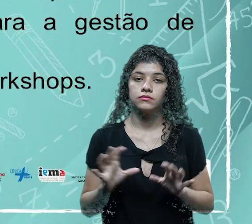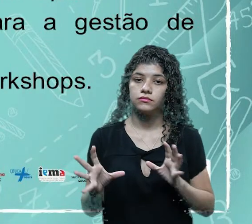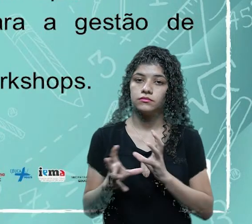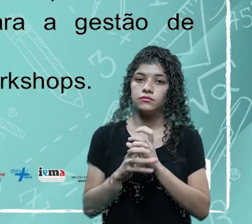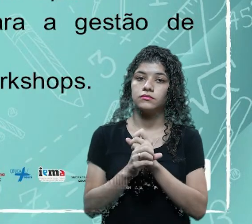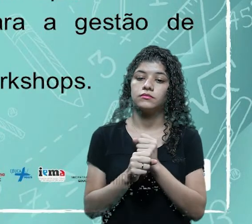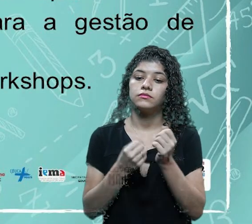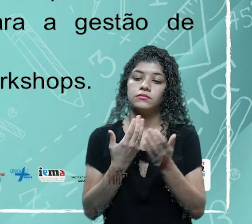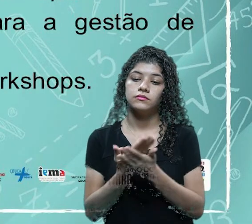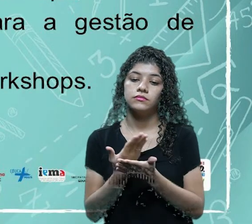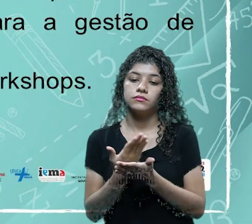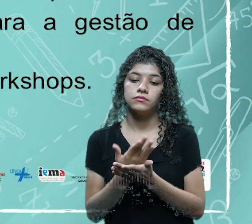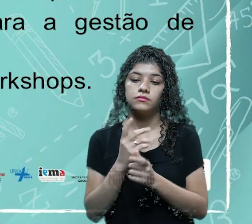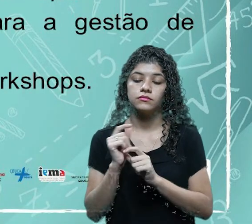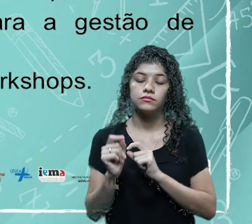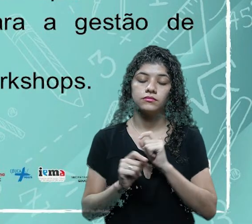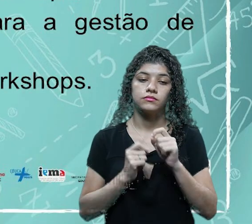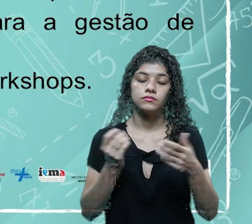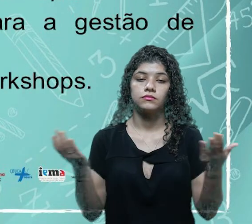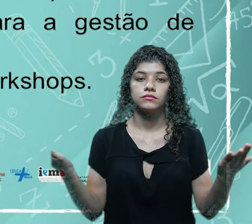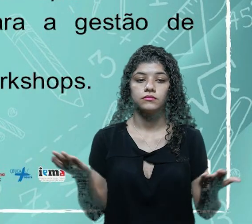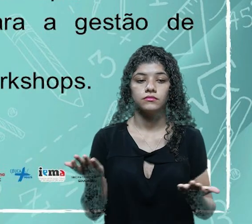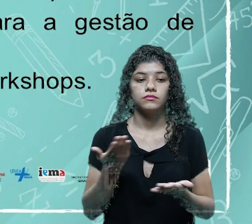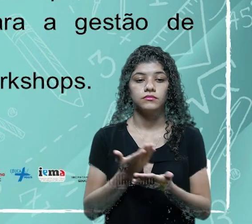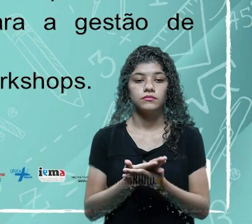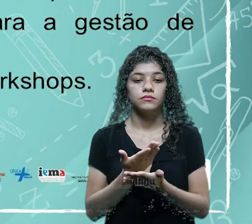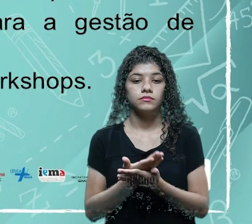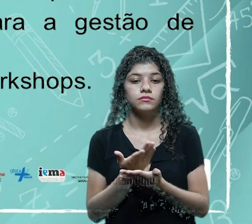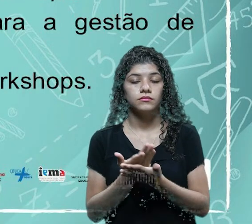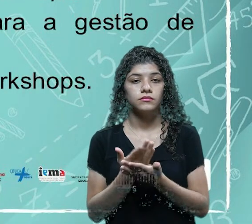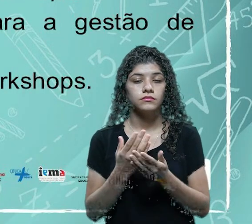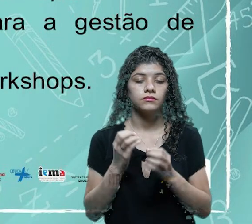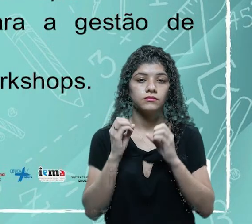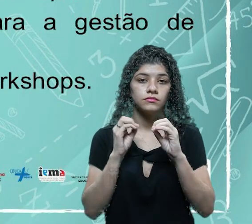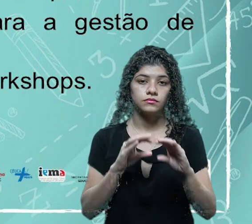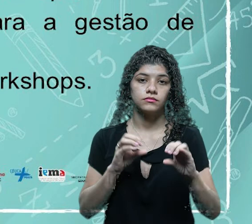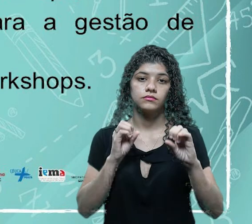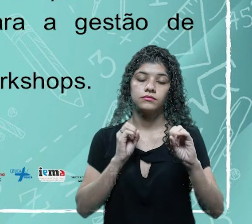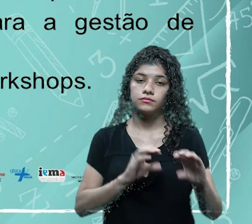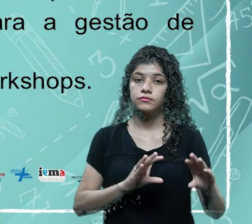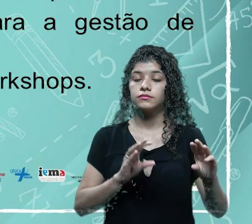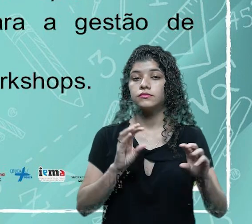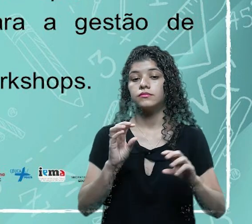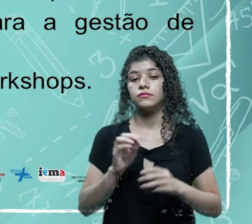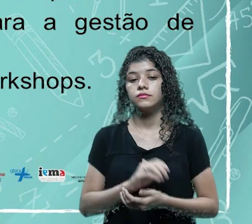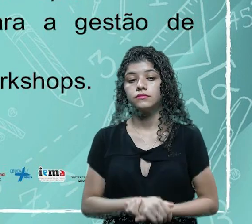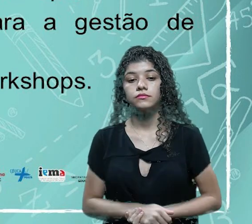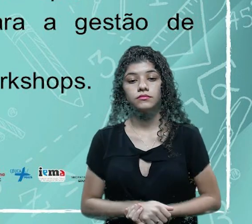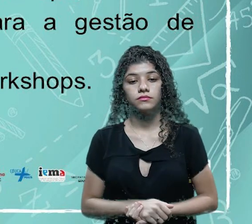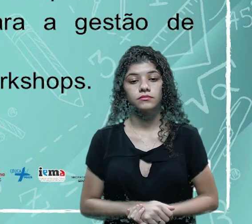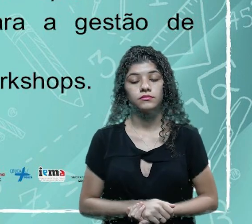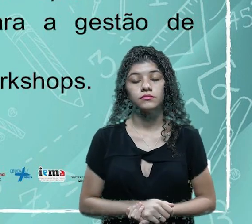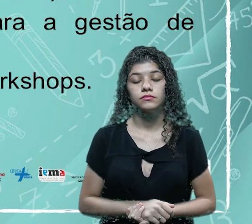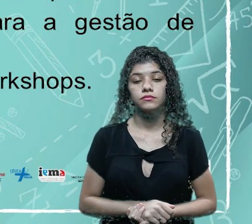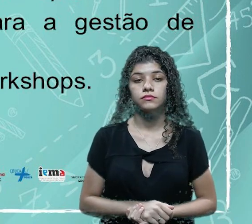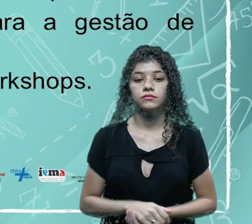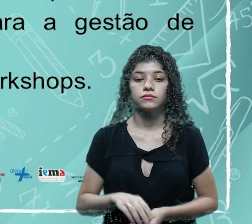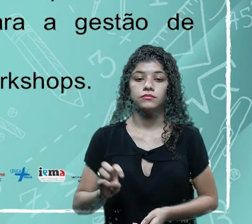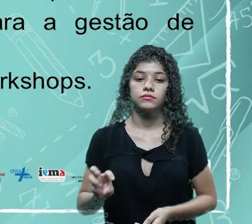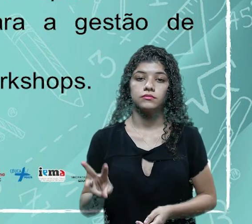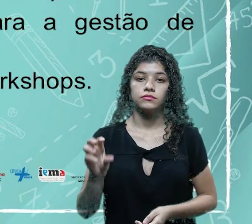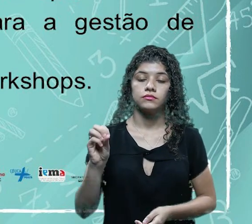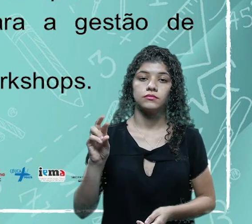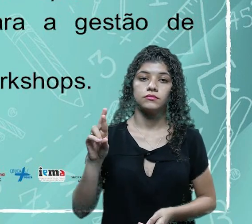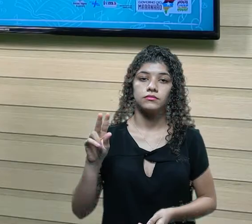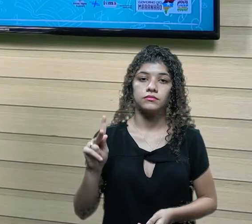então é o que foi falado aqui a gente tentou passar um pouco dessa do workshop uma